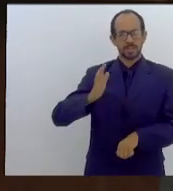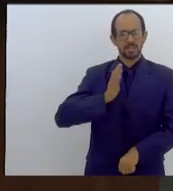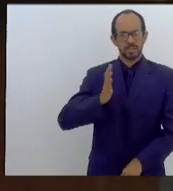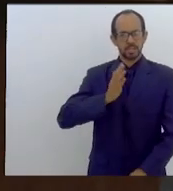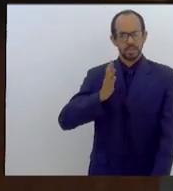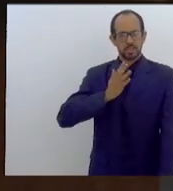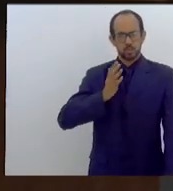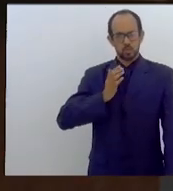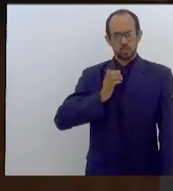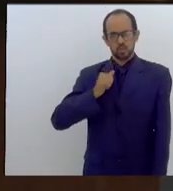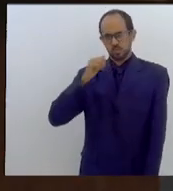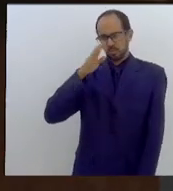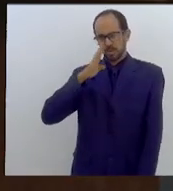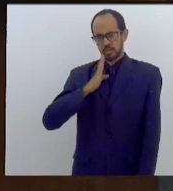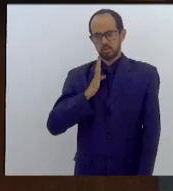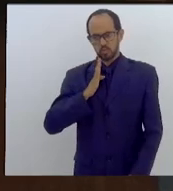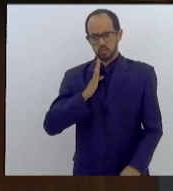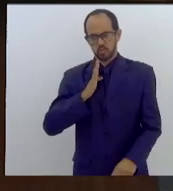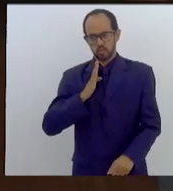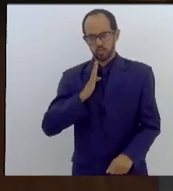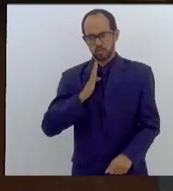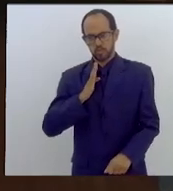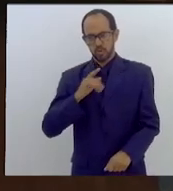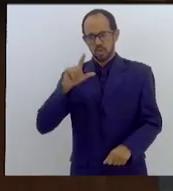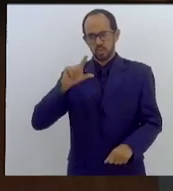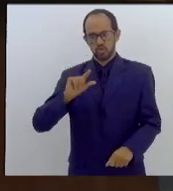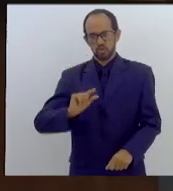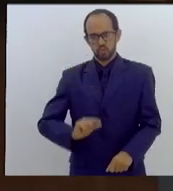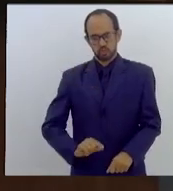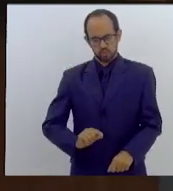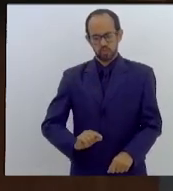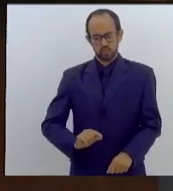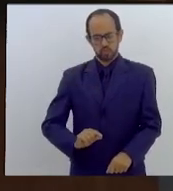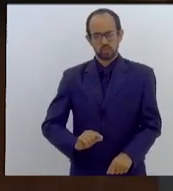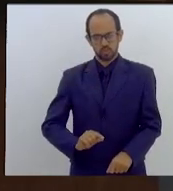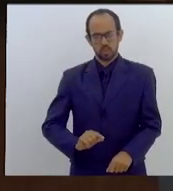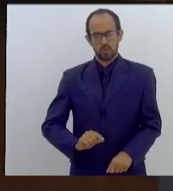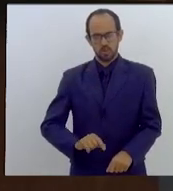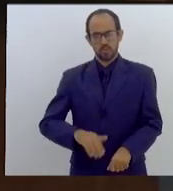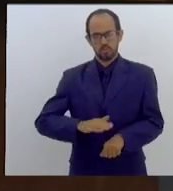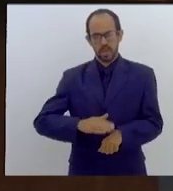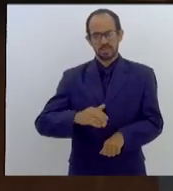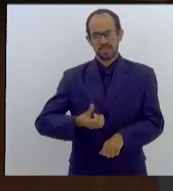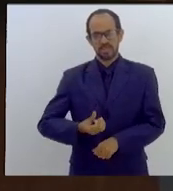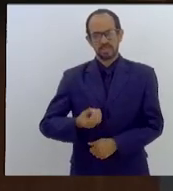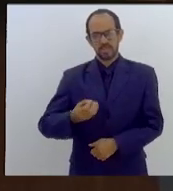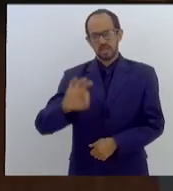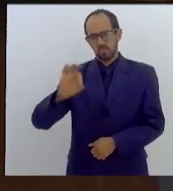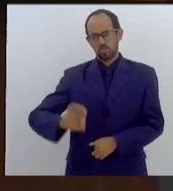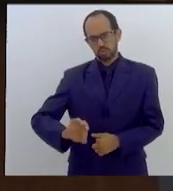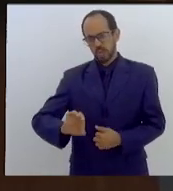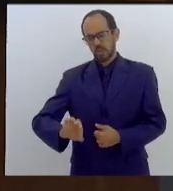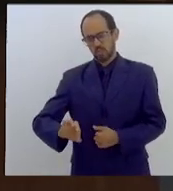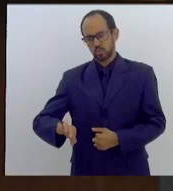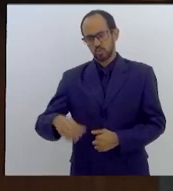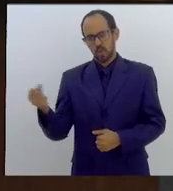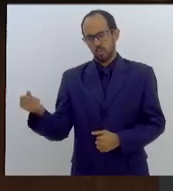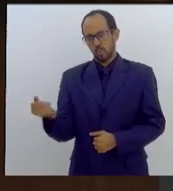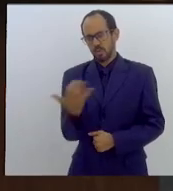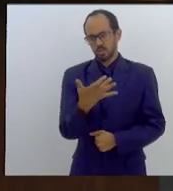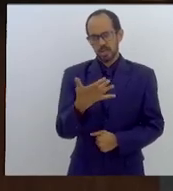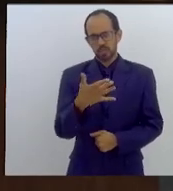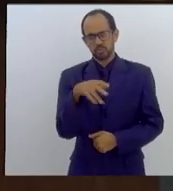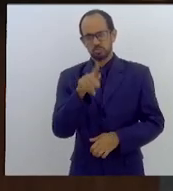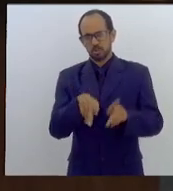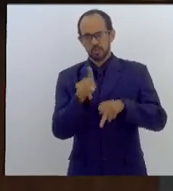federação, que assistiu nos últimos anos a uma diminuição de mais de 60% no número de professores